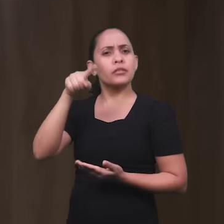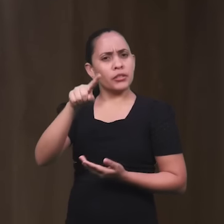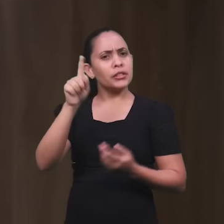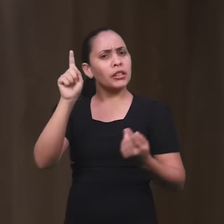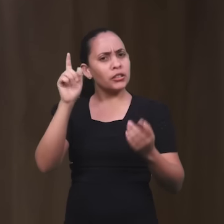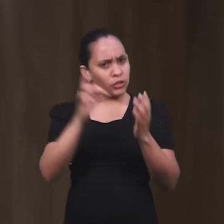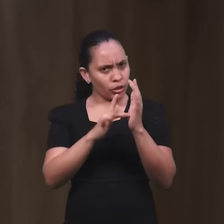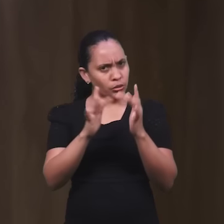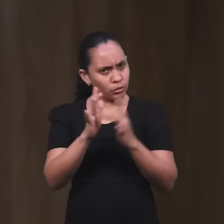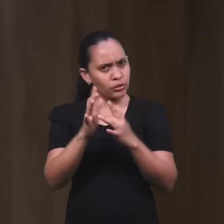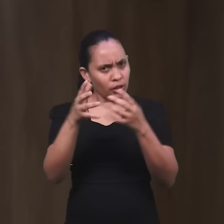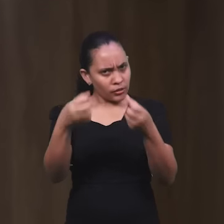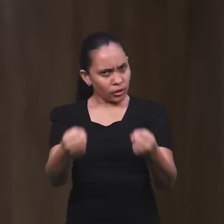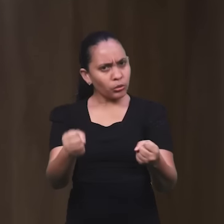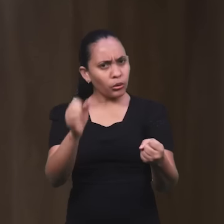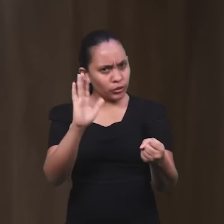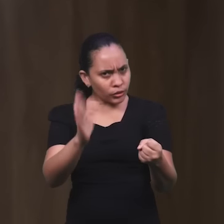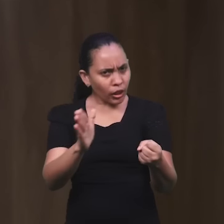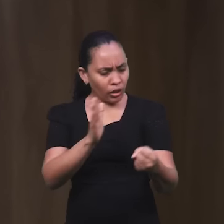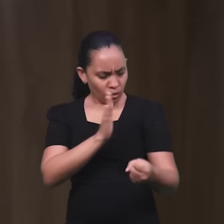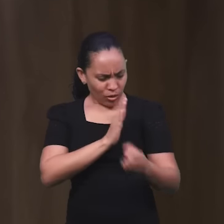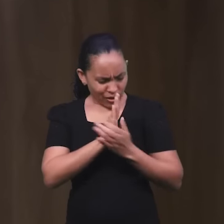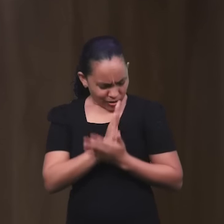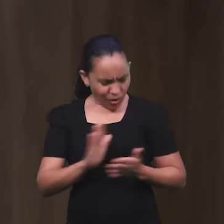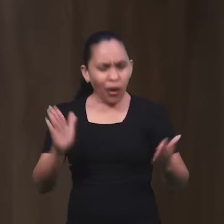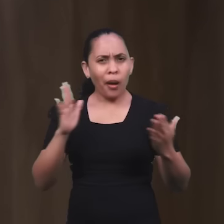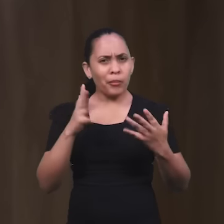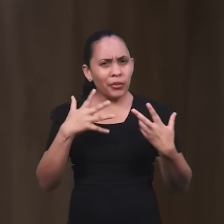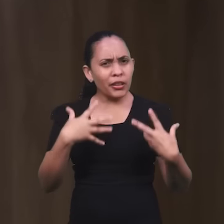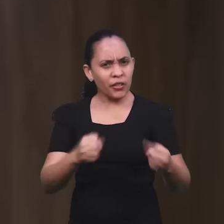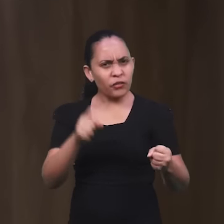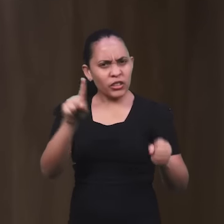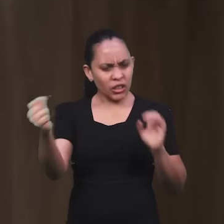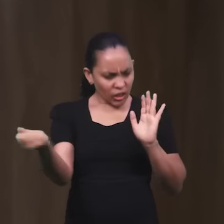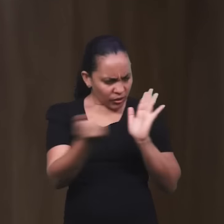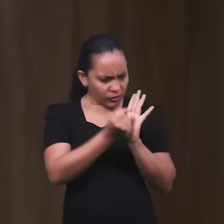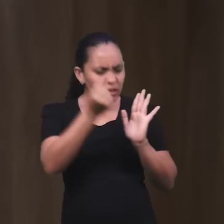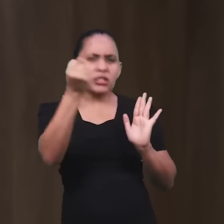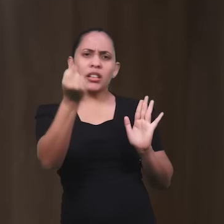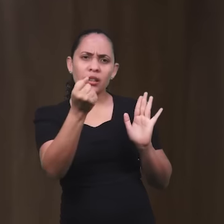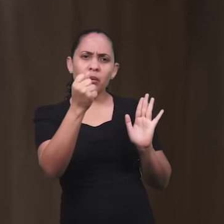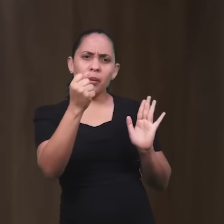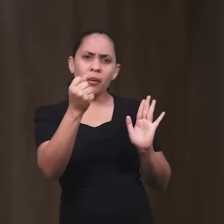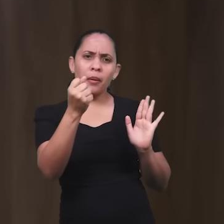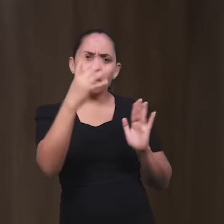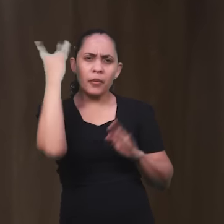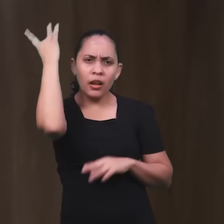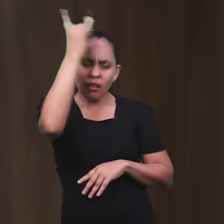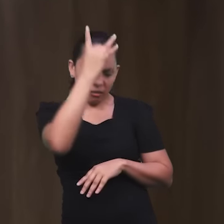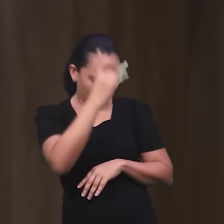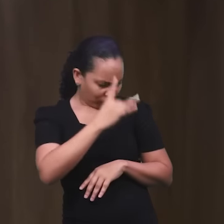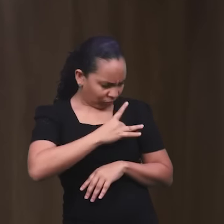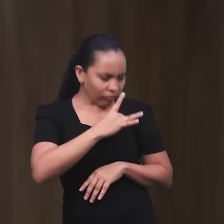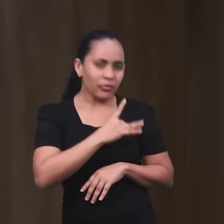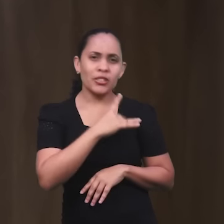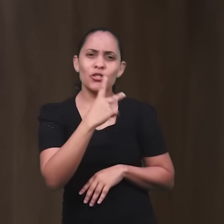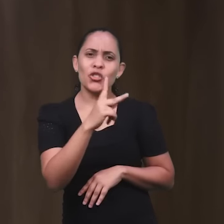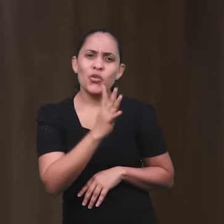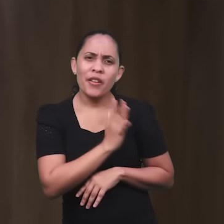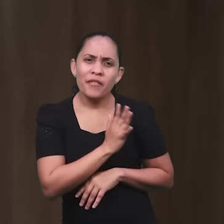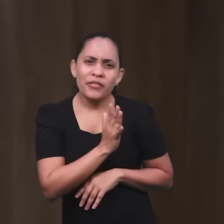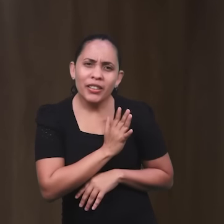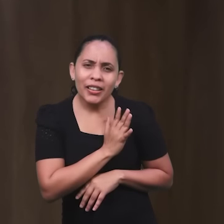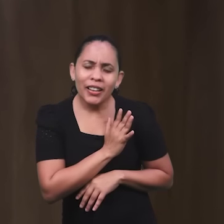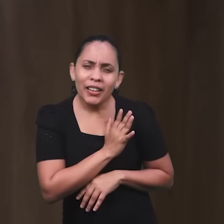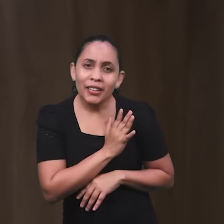tem Jesus no coração? Você é selado, é marcado pela presença do Espírito Santo? Então